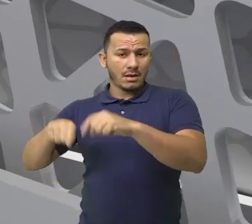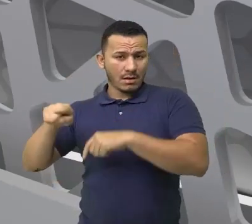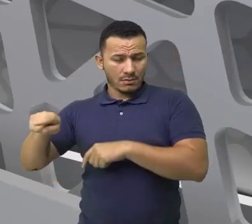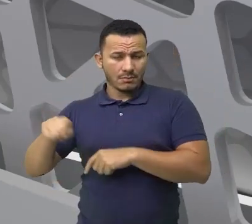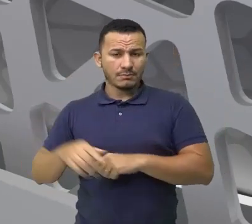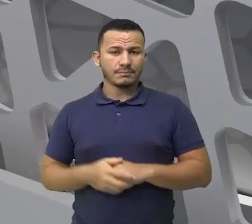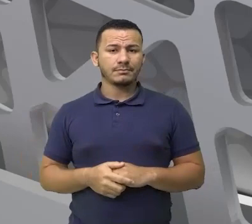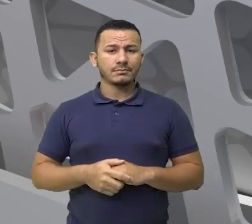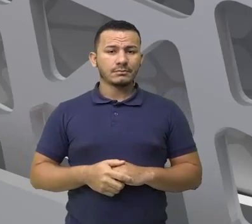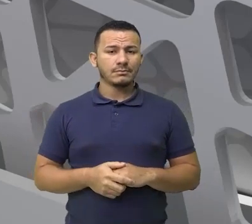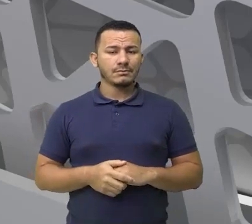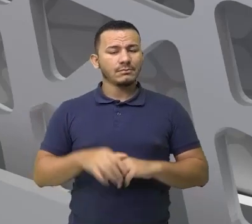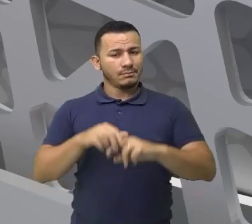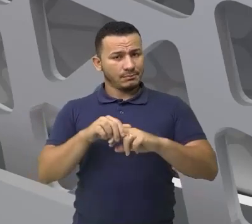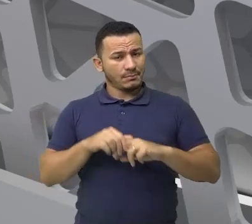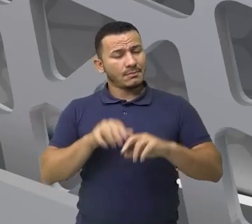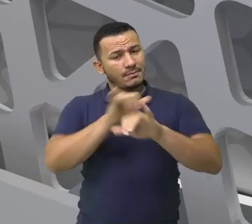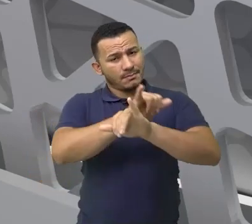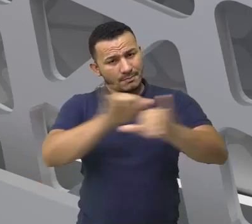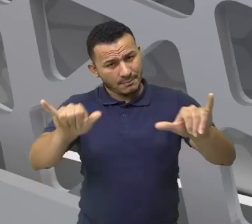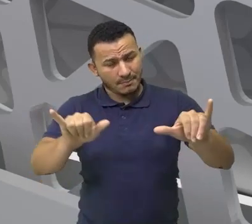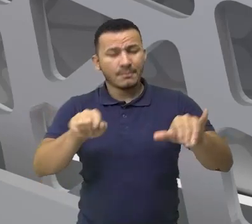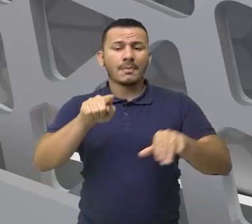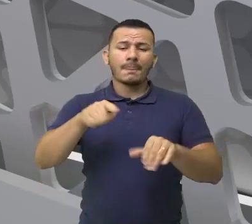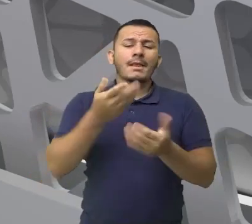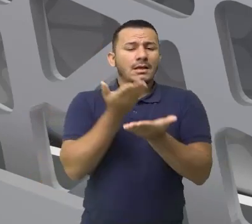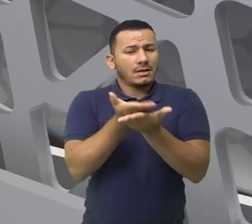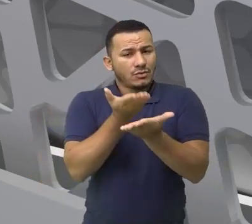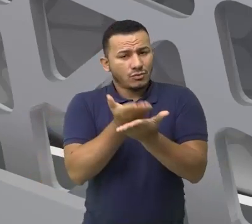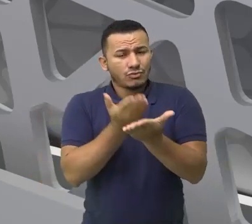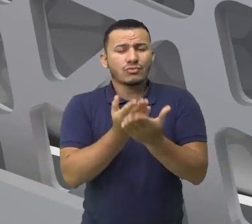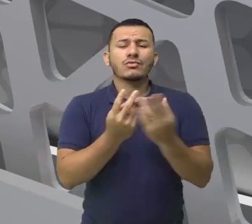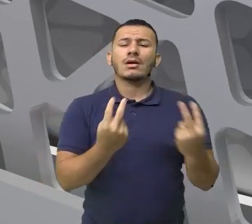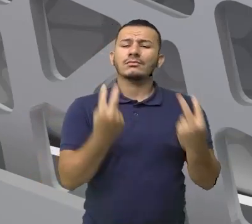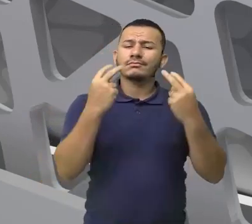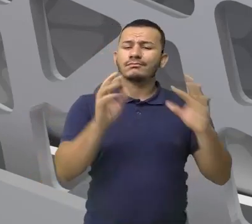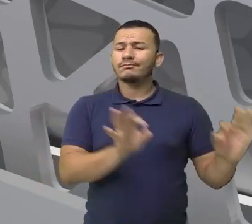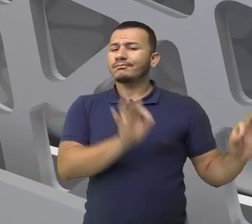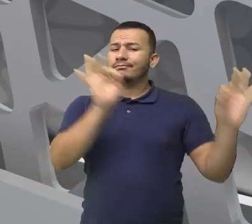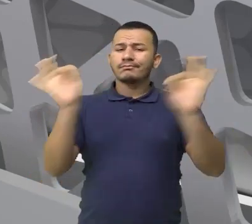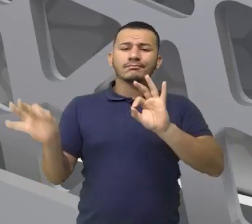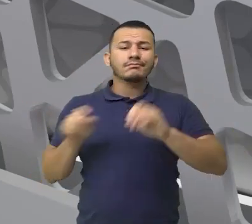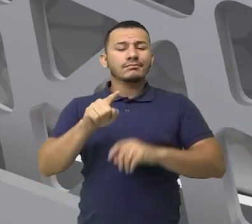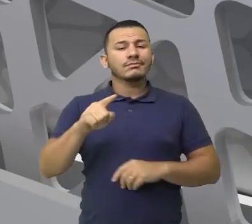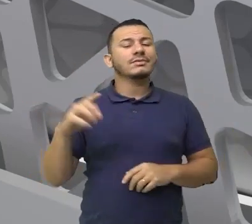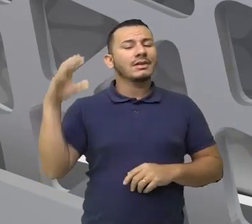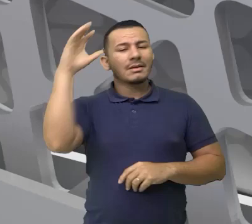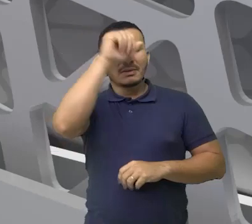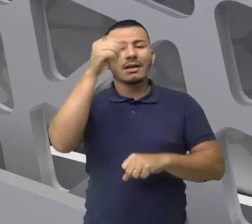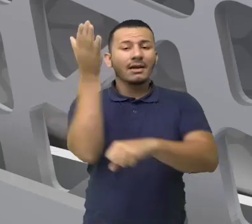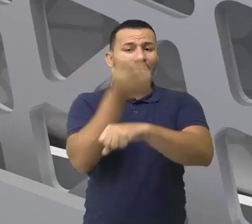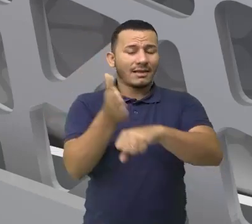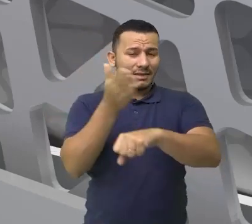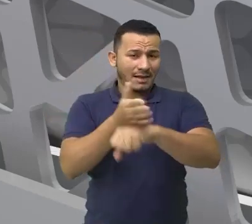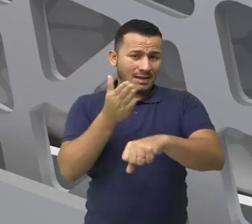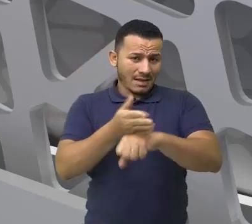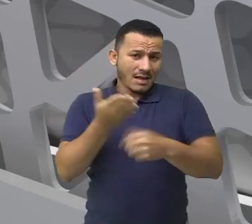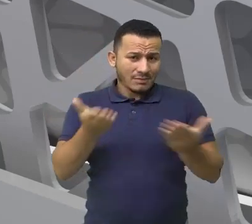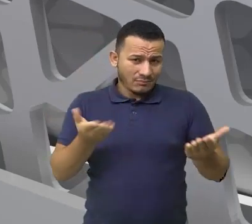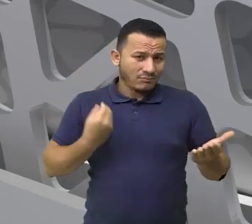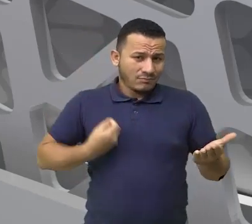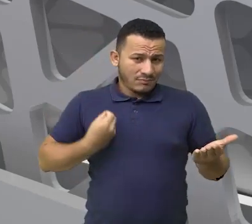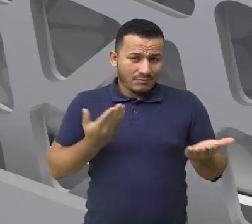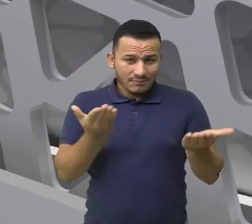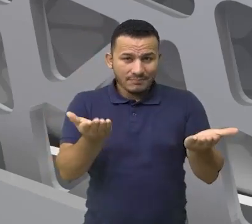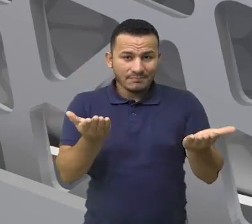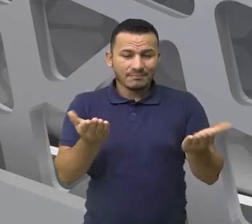isso que é muito importante, ó, você acompanhar as nossas aulas aqui, né? Que é para você também aplicar isso no seu dia a dia, tá legal?